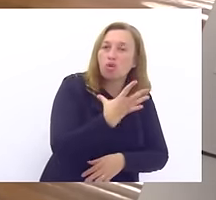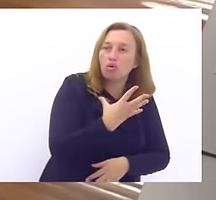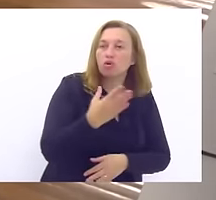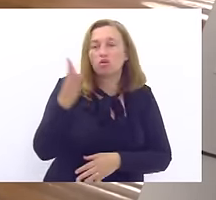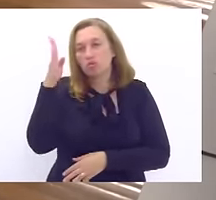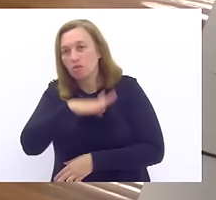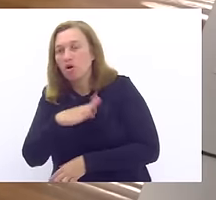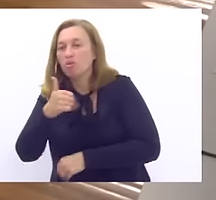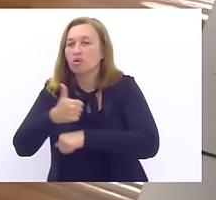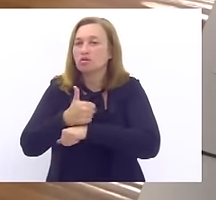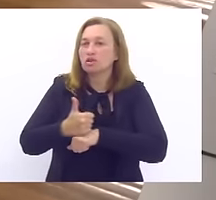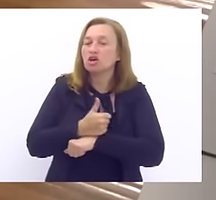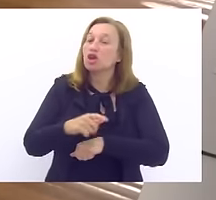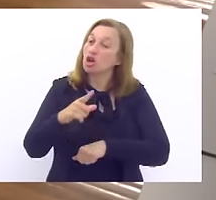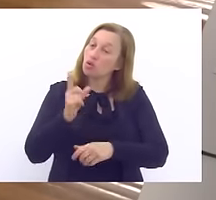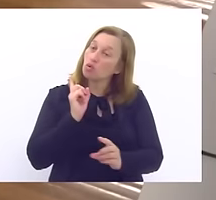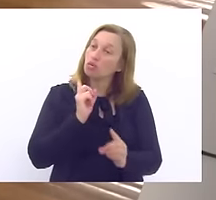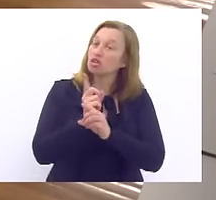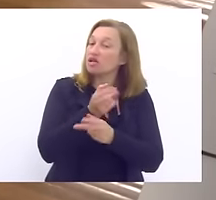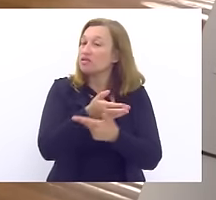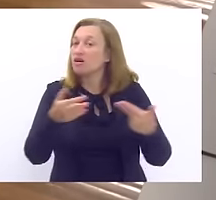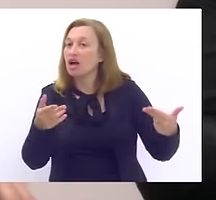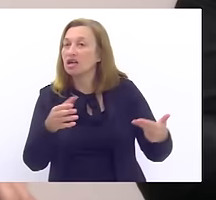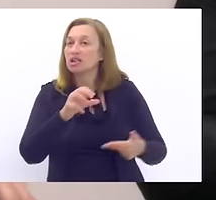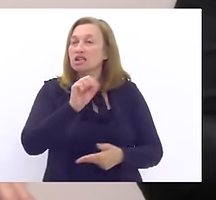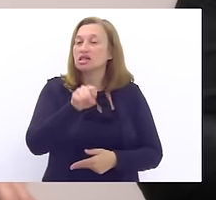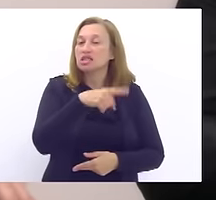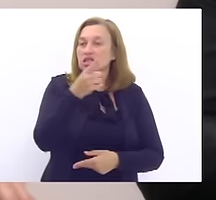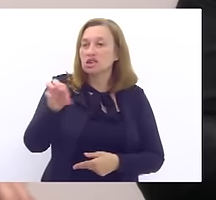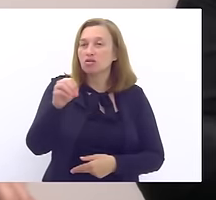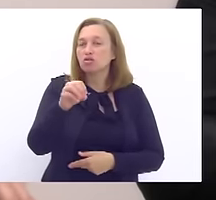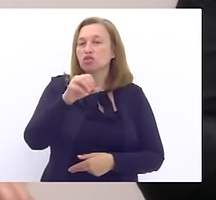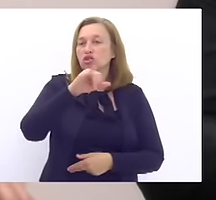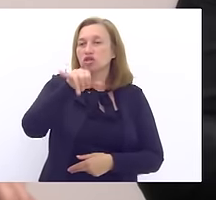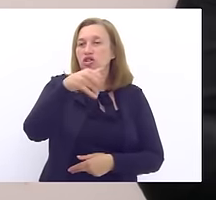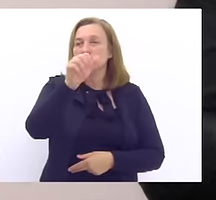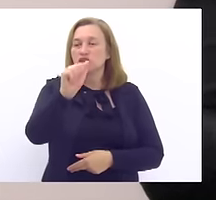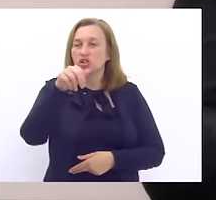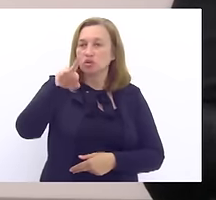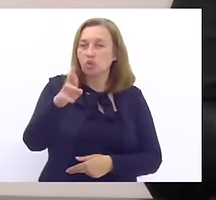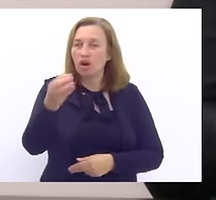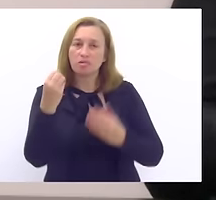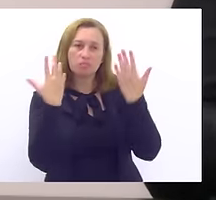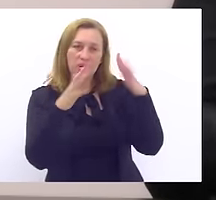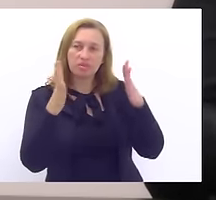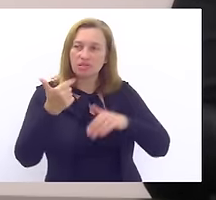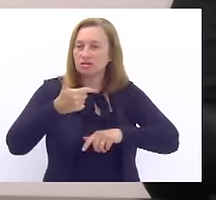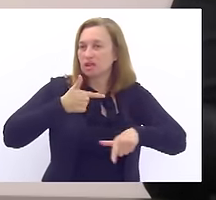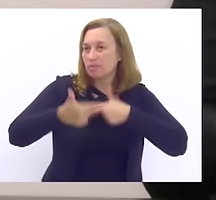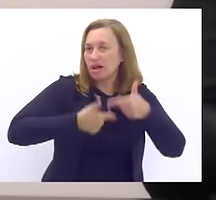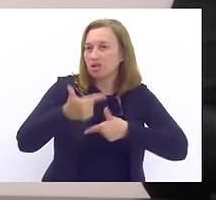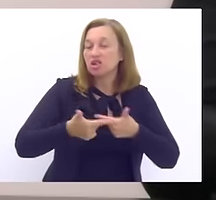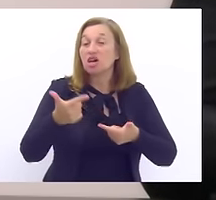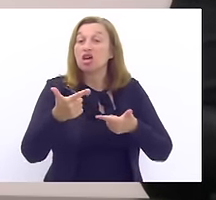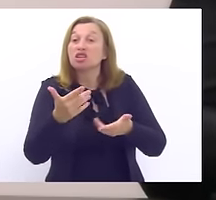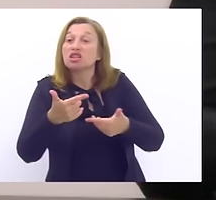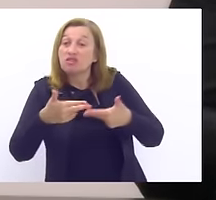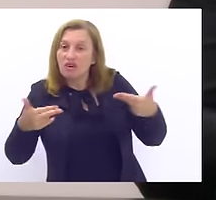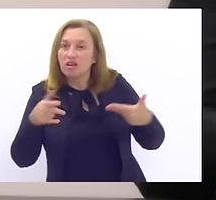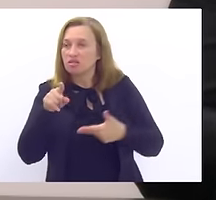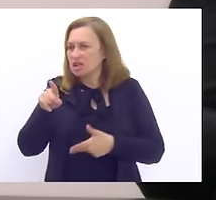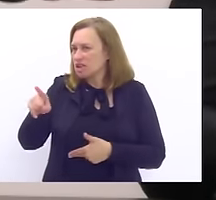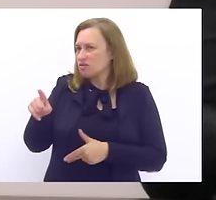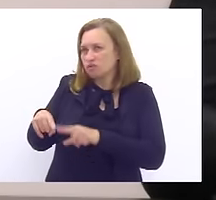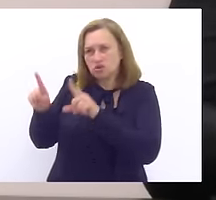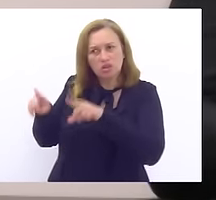encontrei uma posição deles não São Januário que vieram parabenizar o nosso trabalho porque tem muitos ali que nem funcionário nem eles mesmo